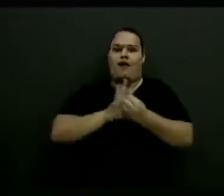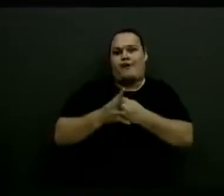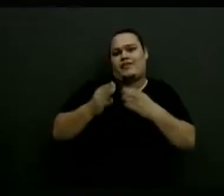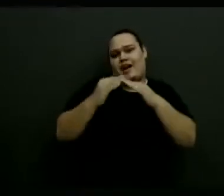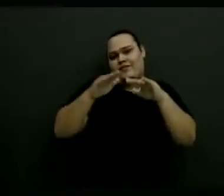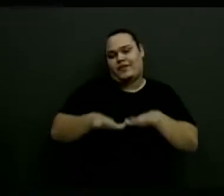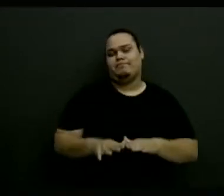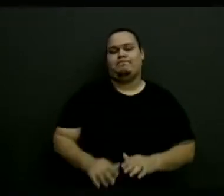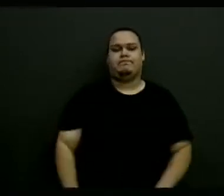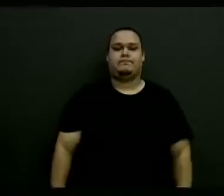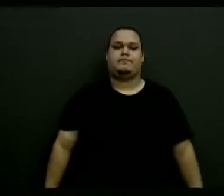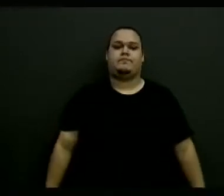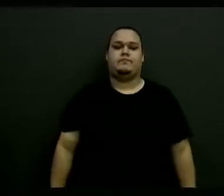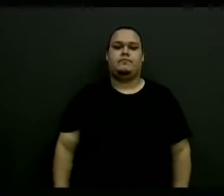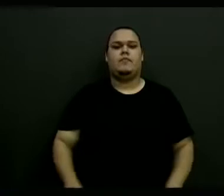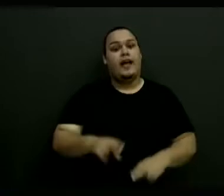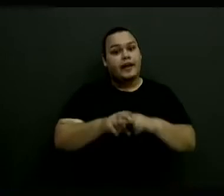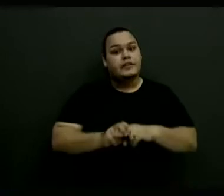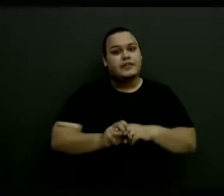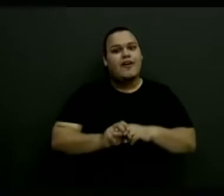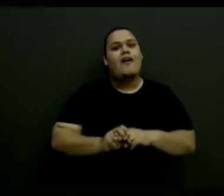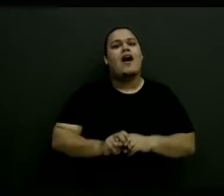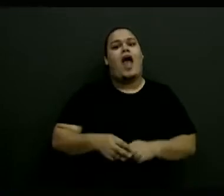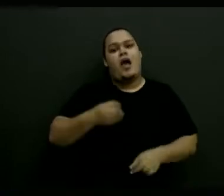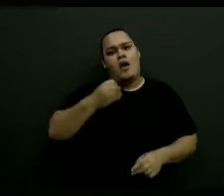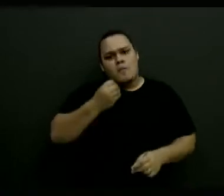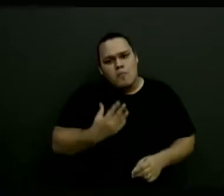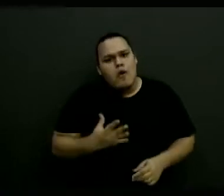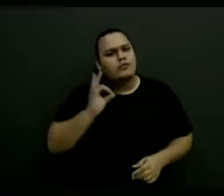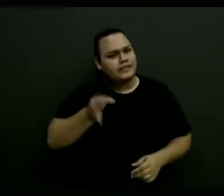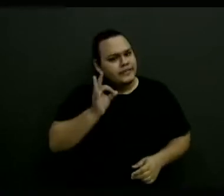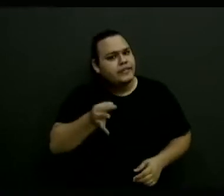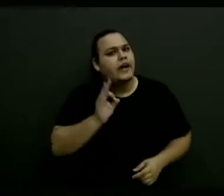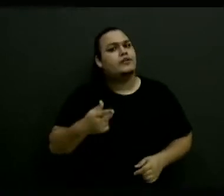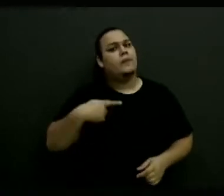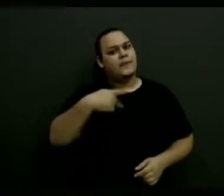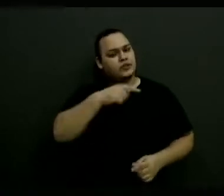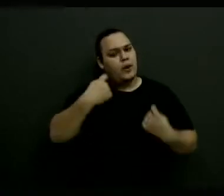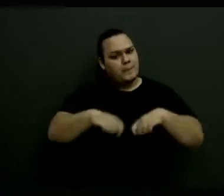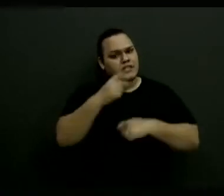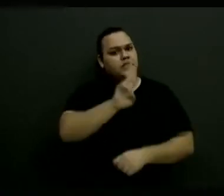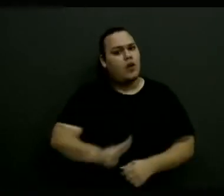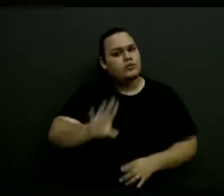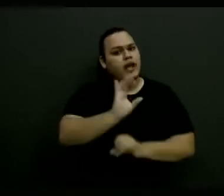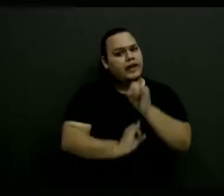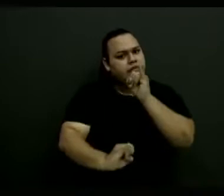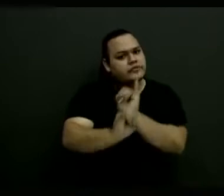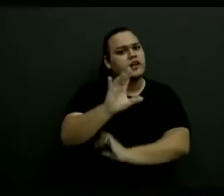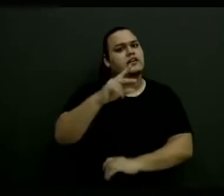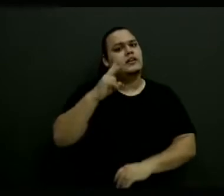Está muito correto. O pastor tem que usar a tecnologia e nos colocar